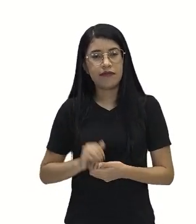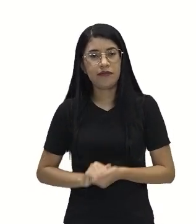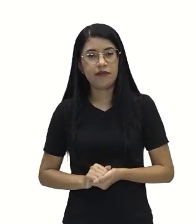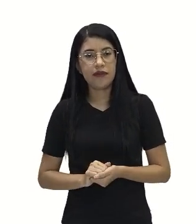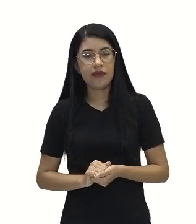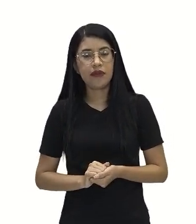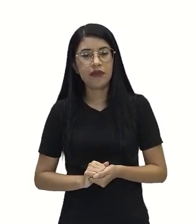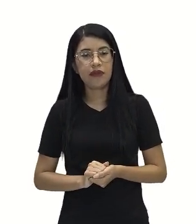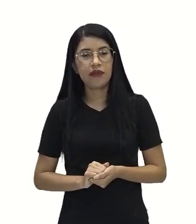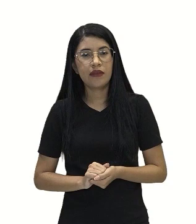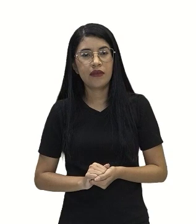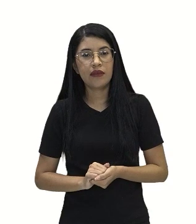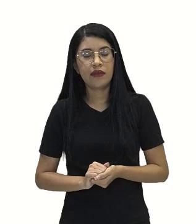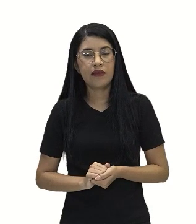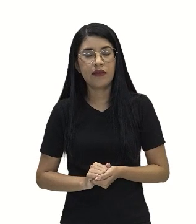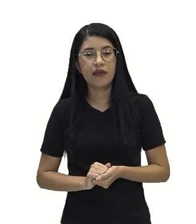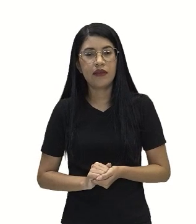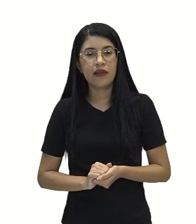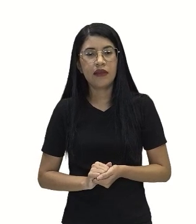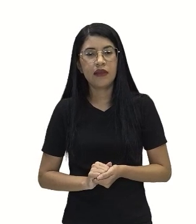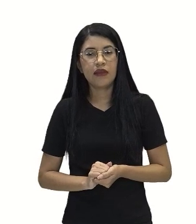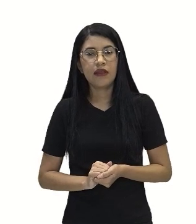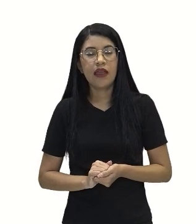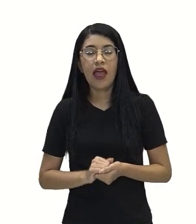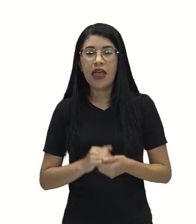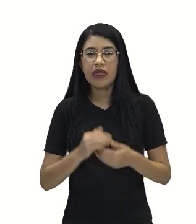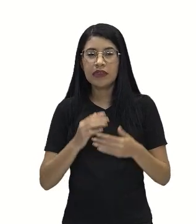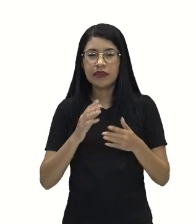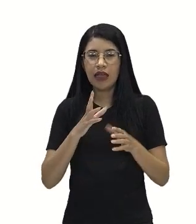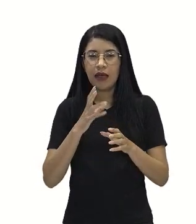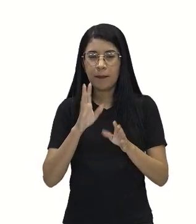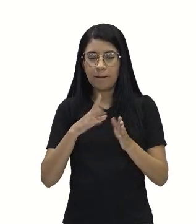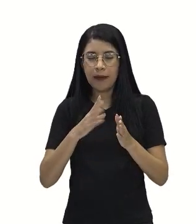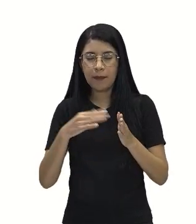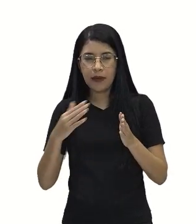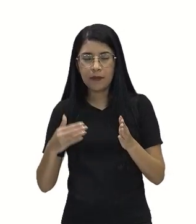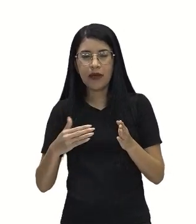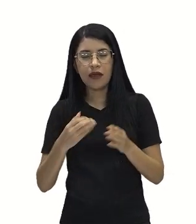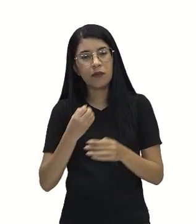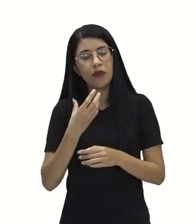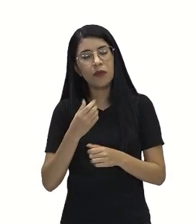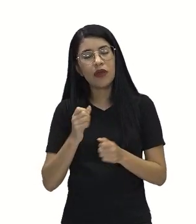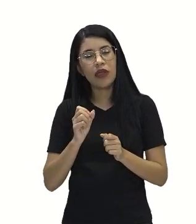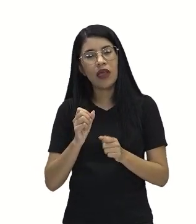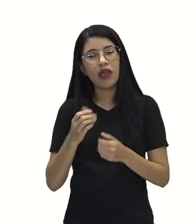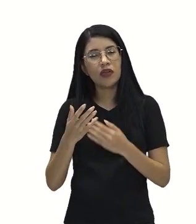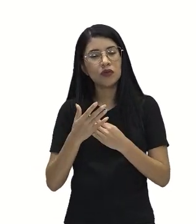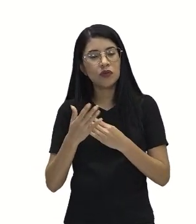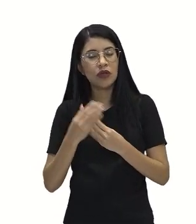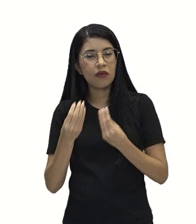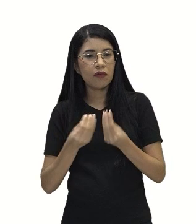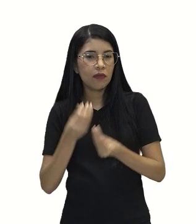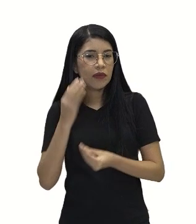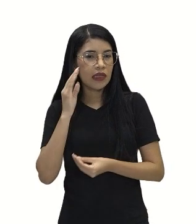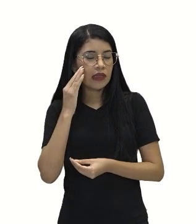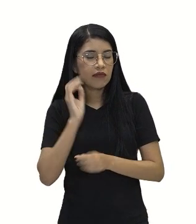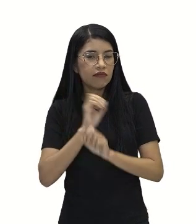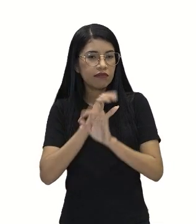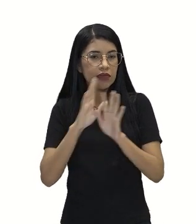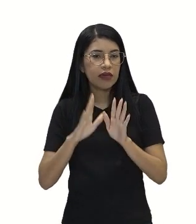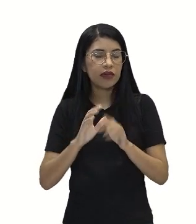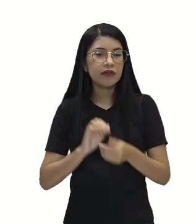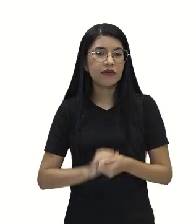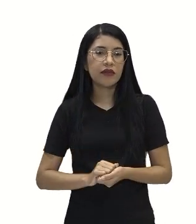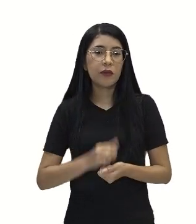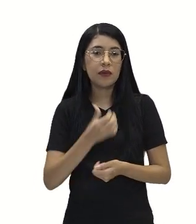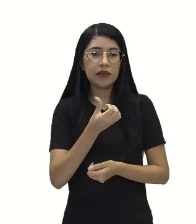Esse processo, ele é bom porque ele é uma ferramenta que você pode utilizar. Ele não é número par? Ok. Ó. 64 por 2 vai me